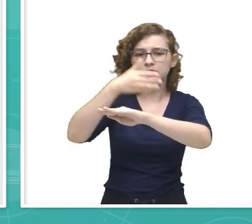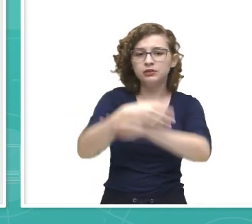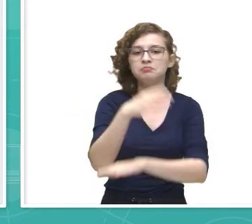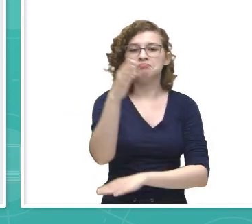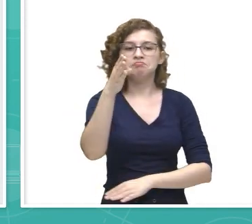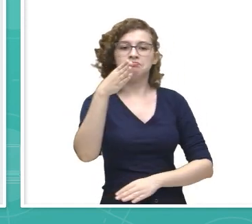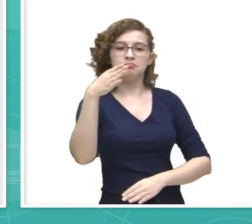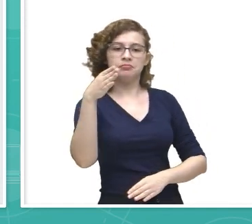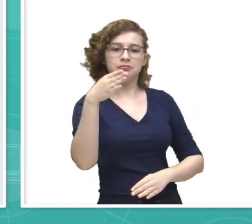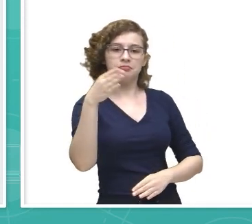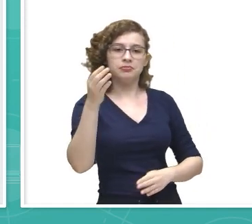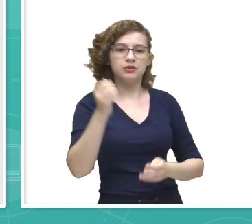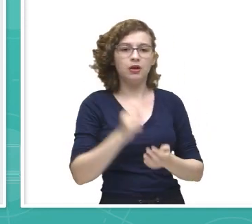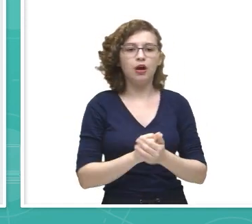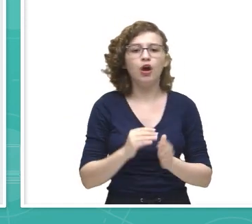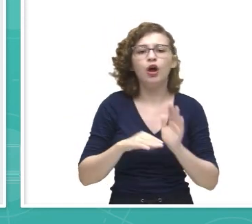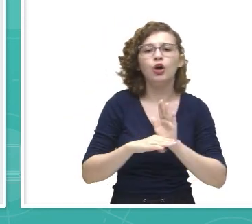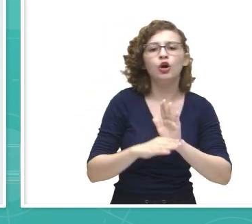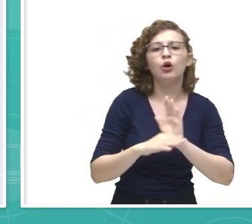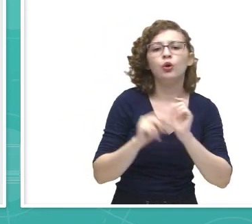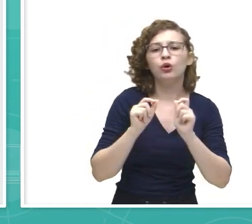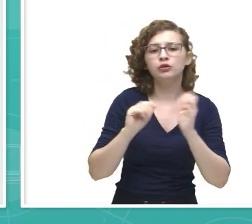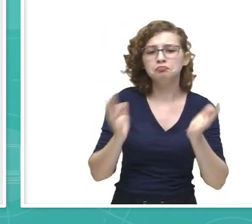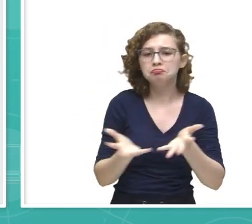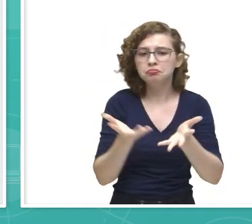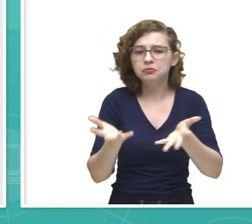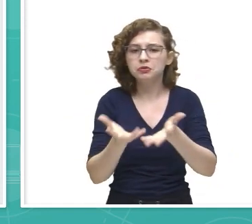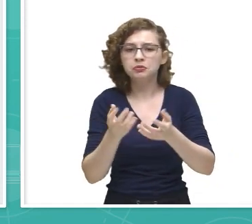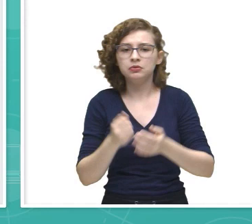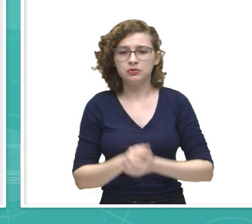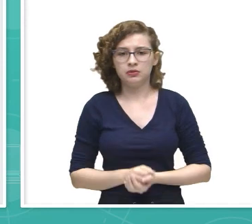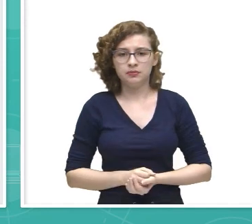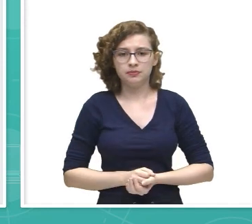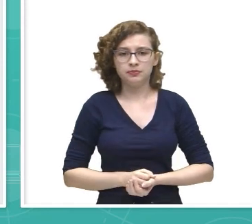bandeiras contribuíram para o interior... Perdão, gente.